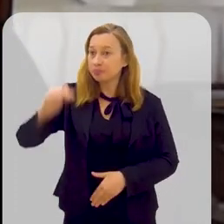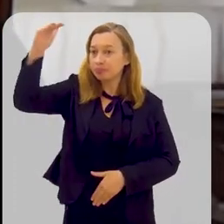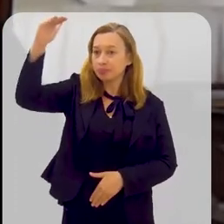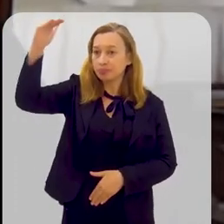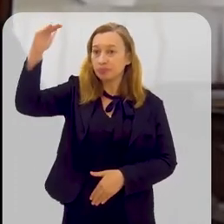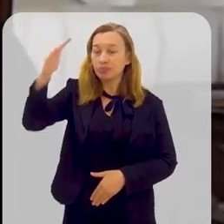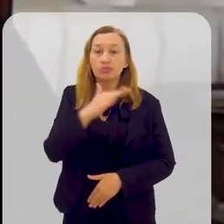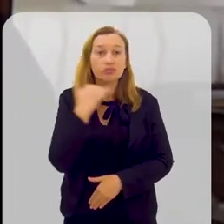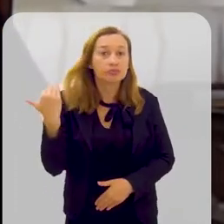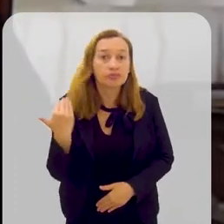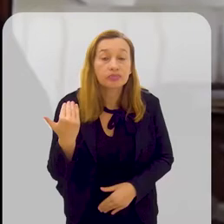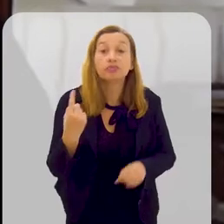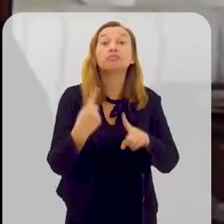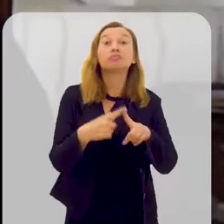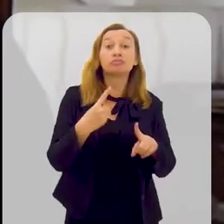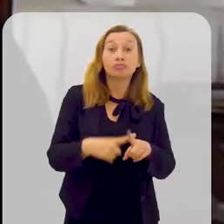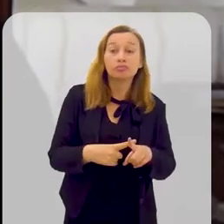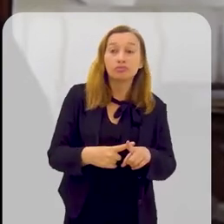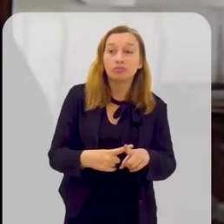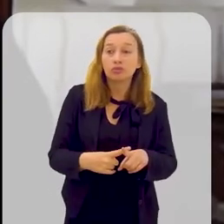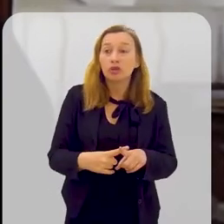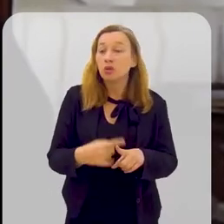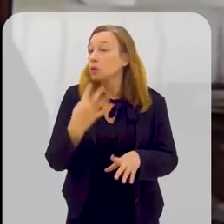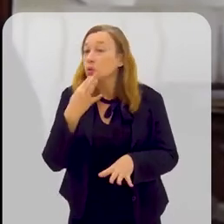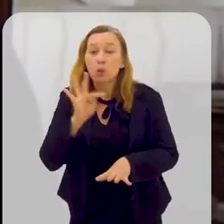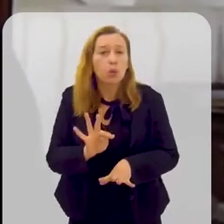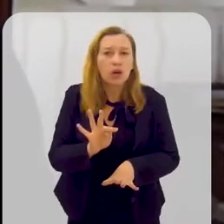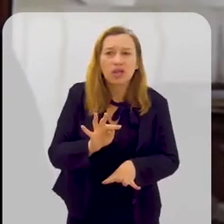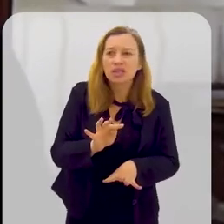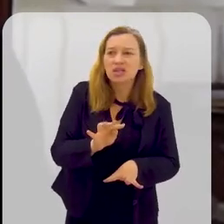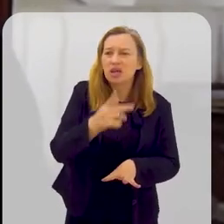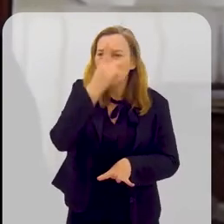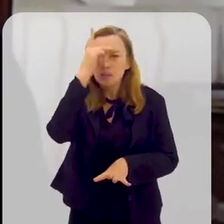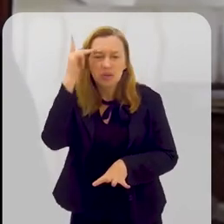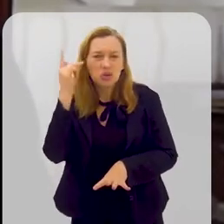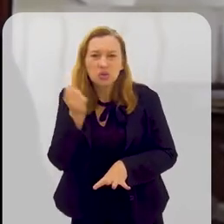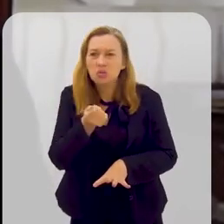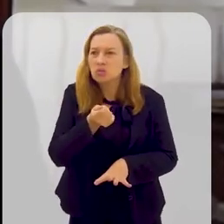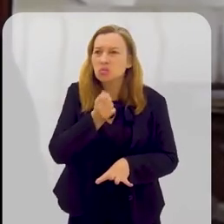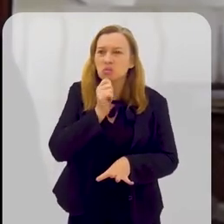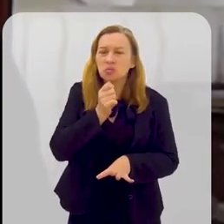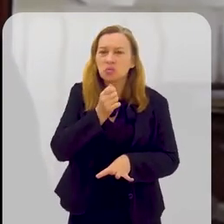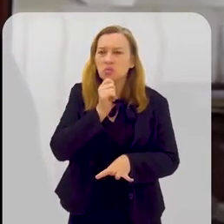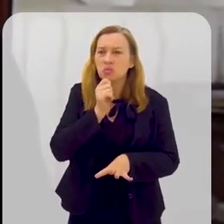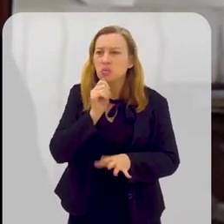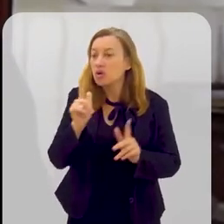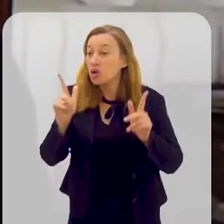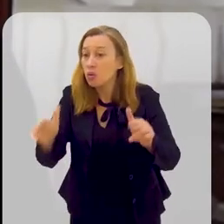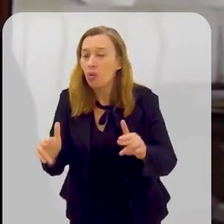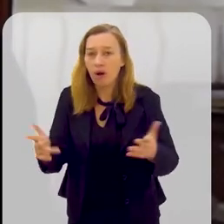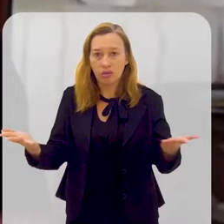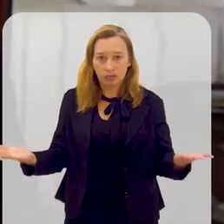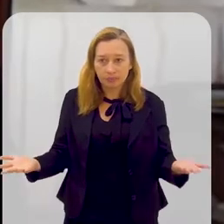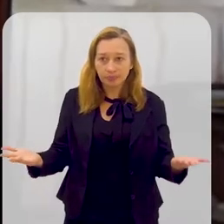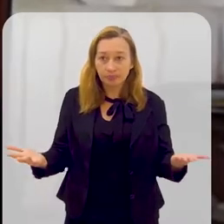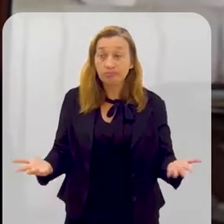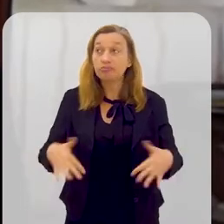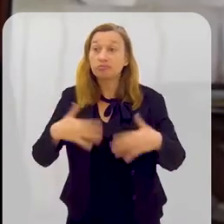ficar grande ela vai morrer porque porque ela não conhece ninguém daquele jeito então